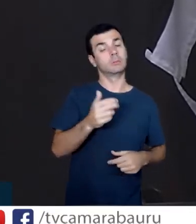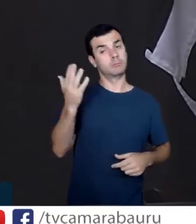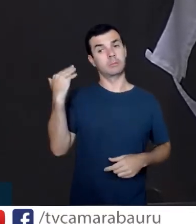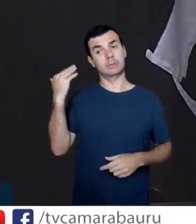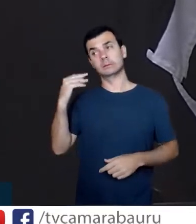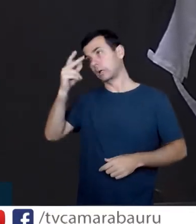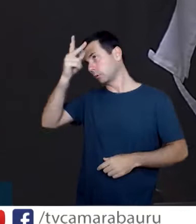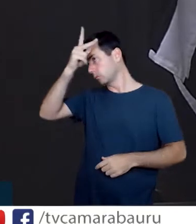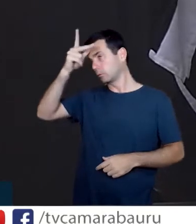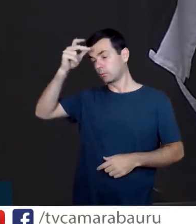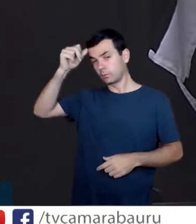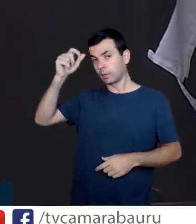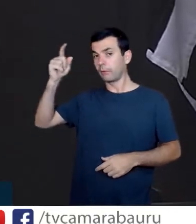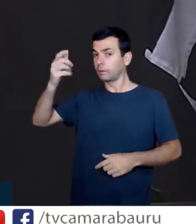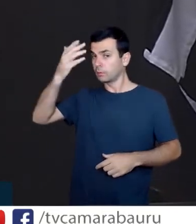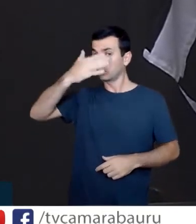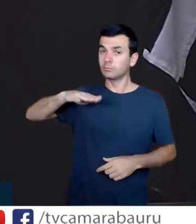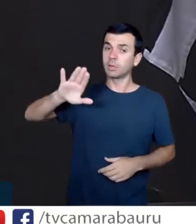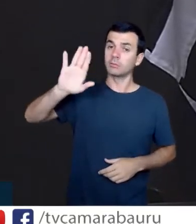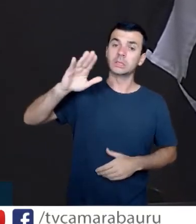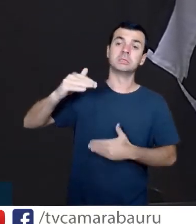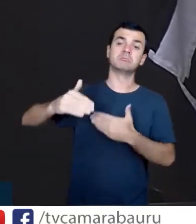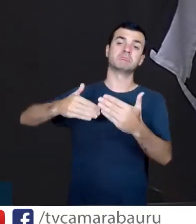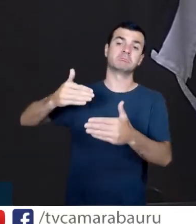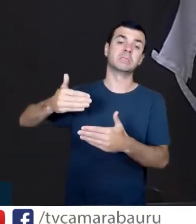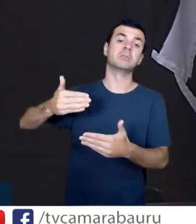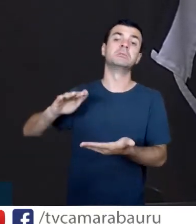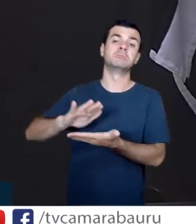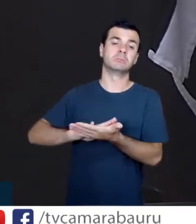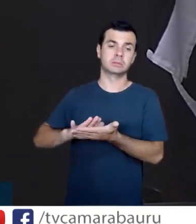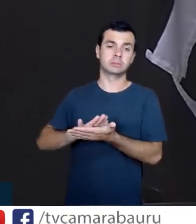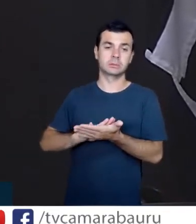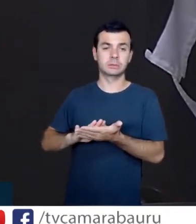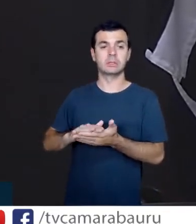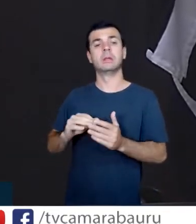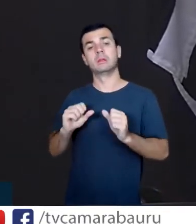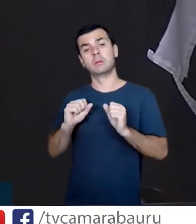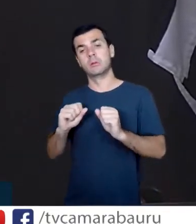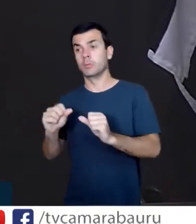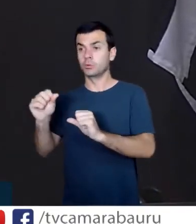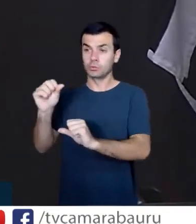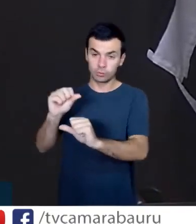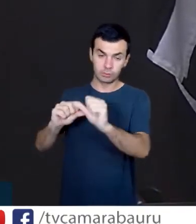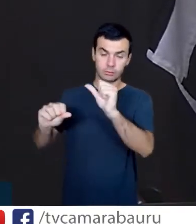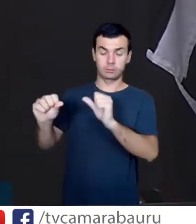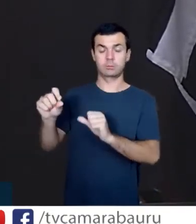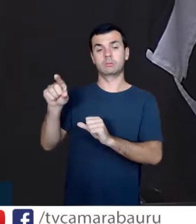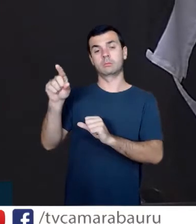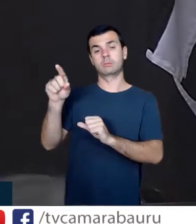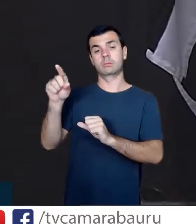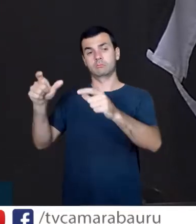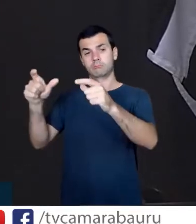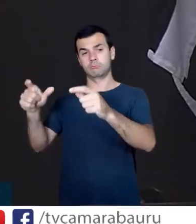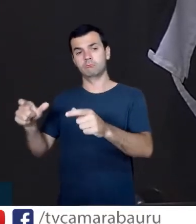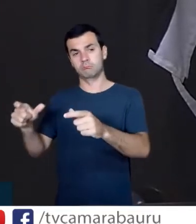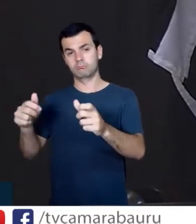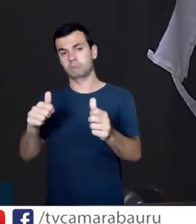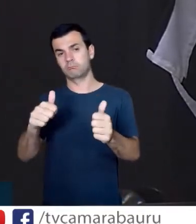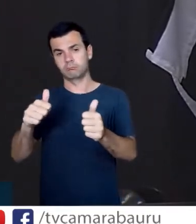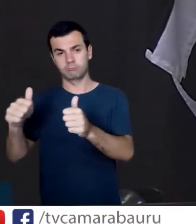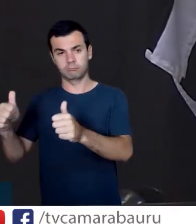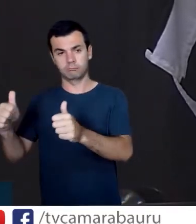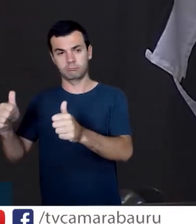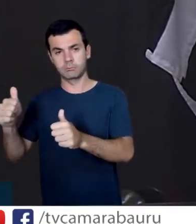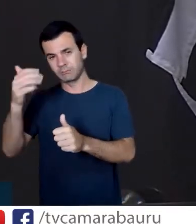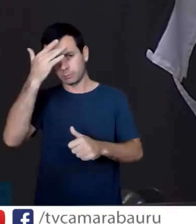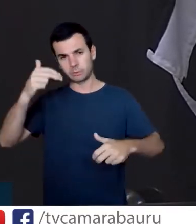foi realizada, para que a gente possa transformar aquele lugar. Ao invés de termos ali os transeuntes, as pessoas em